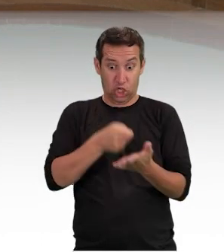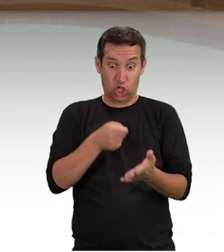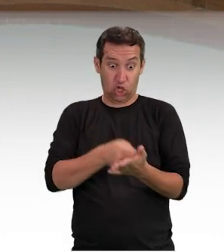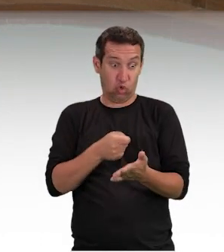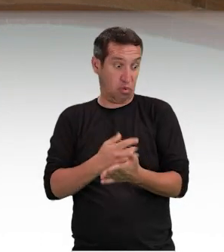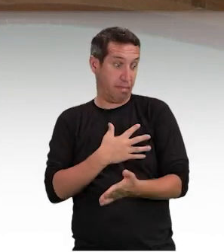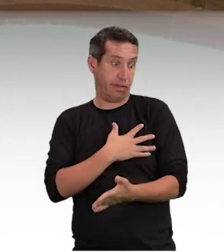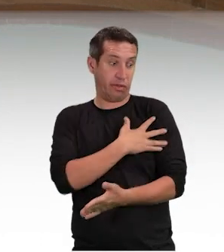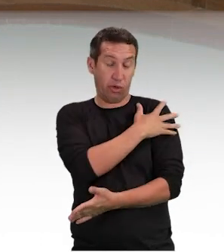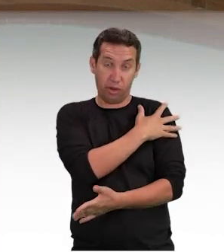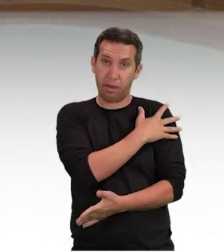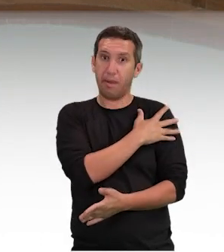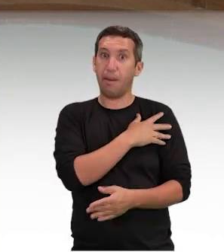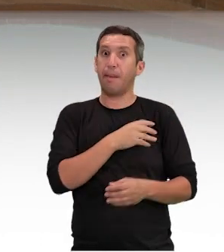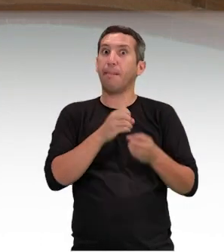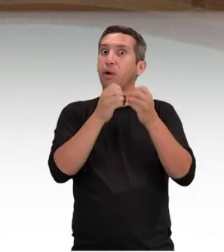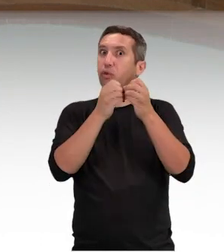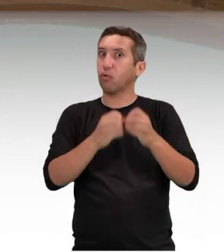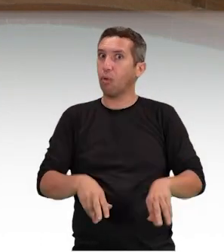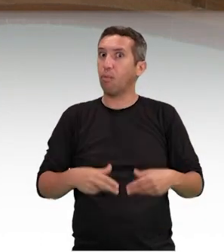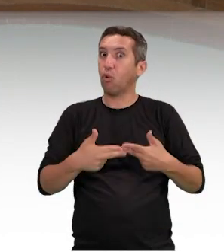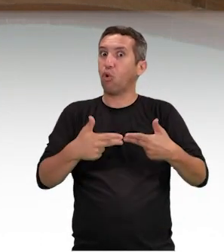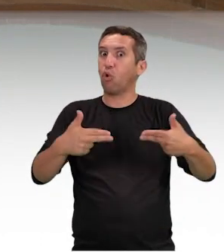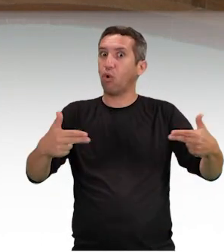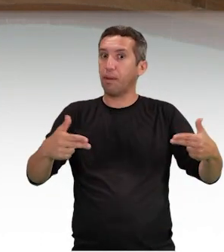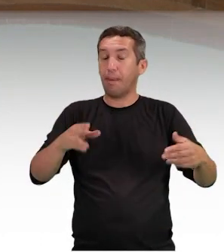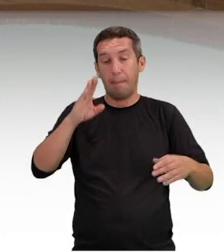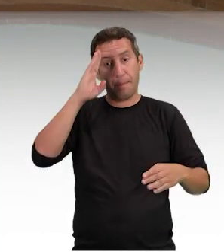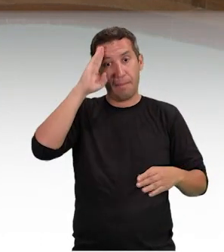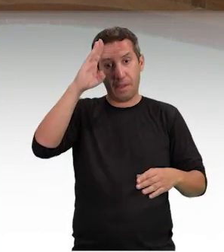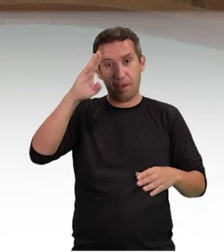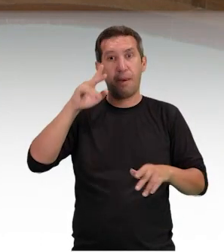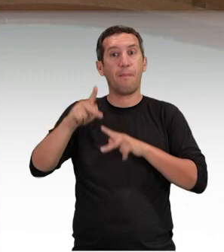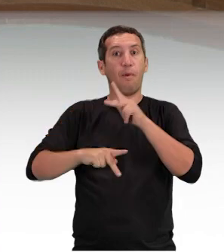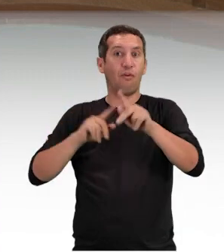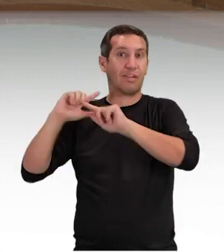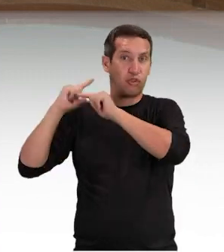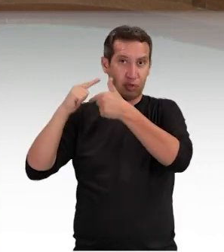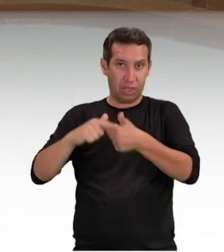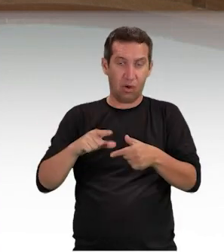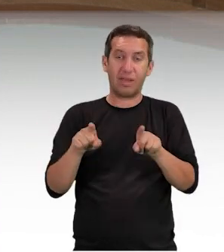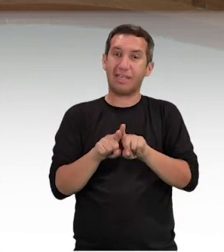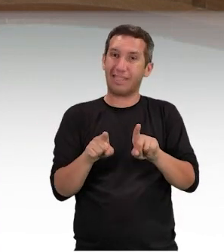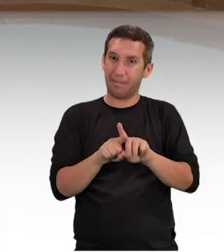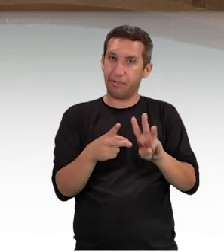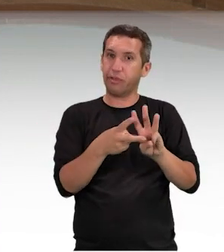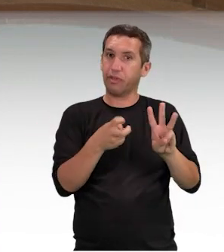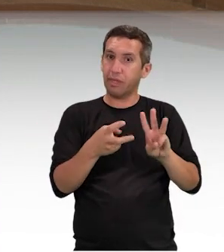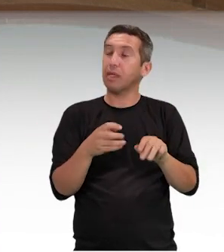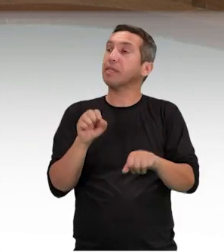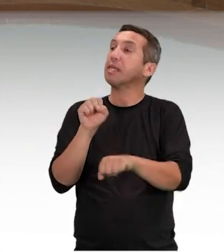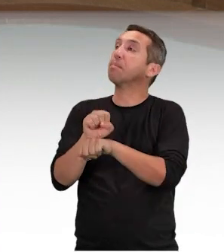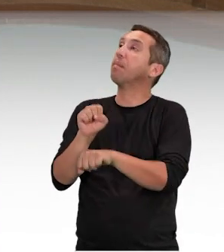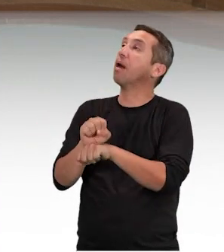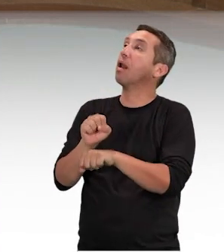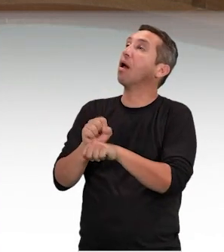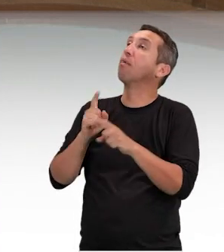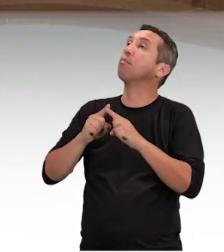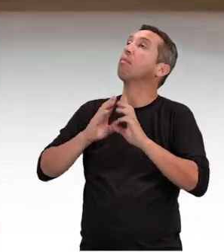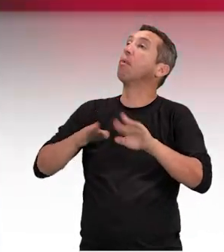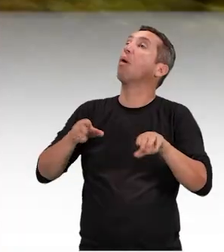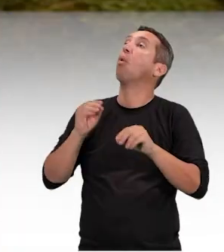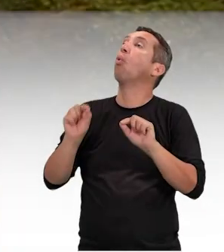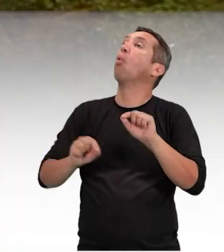das comunidades tradicionais. Até hoje, os povos indígenas esperam reparação pela série de violências